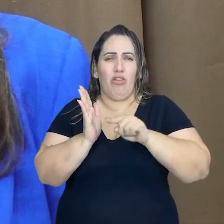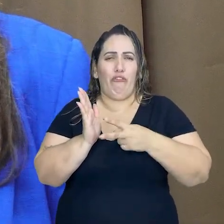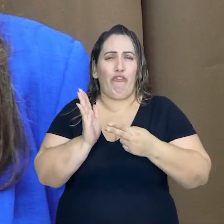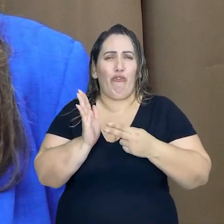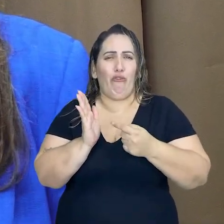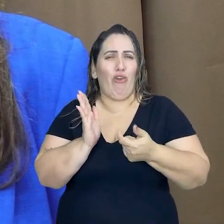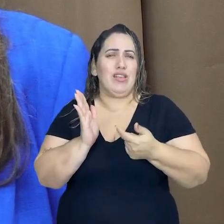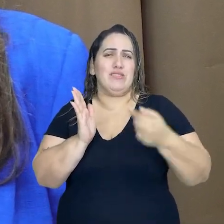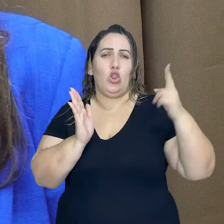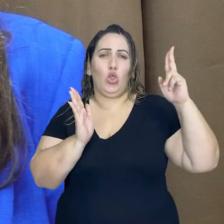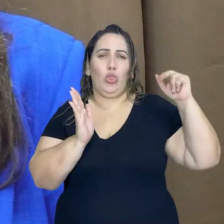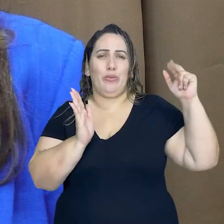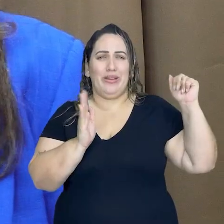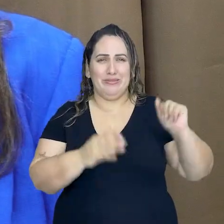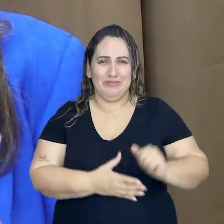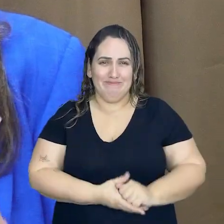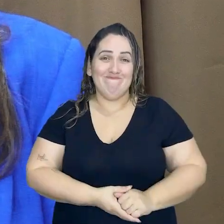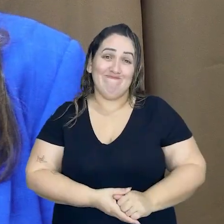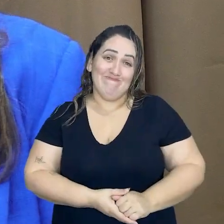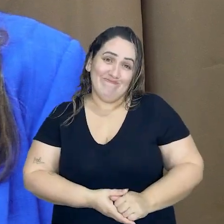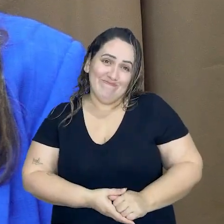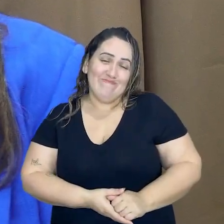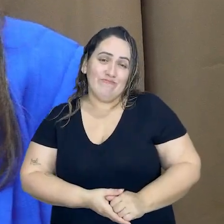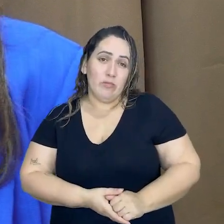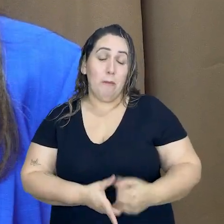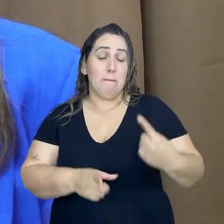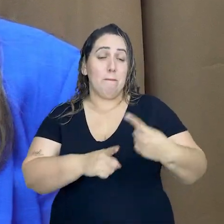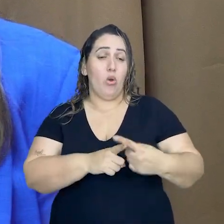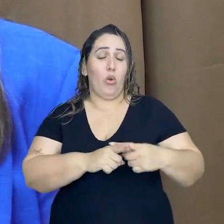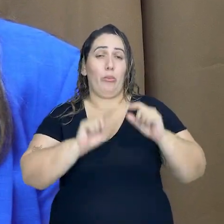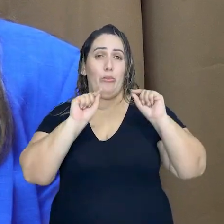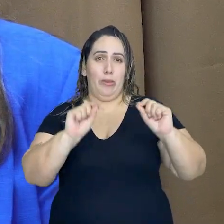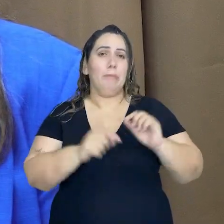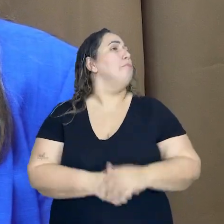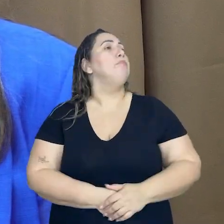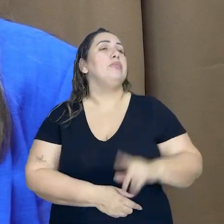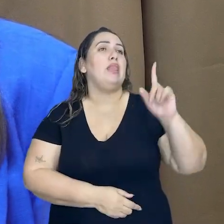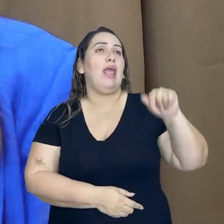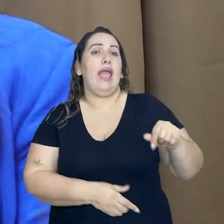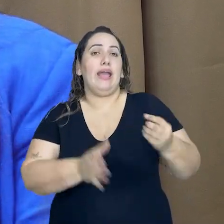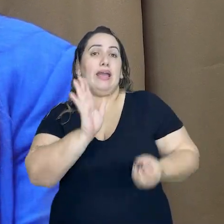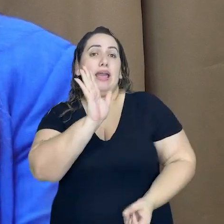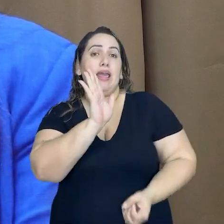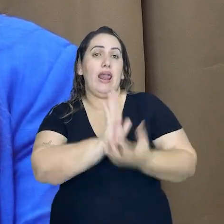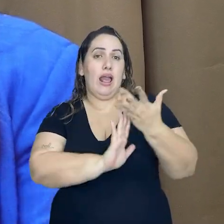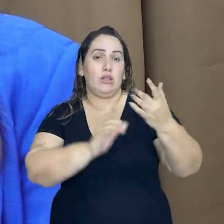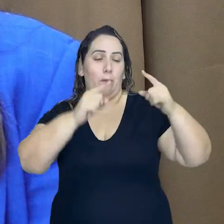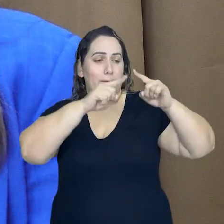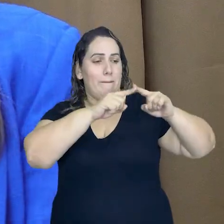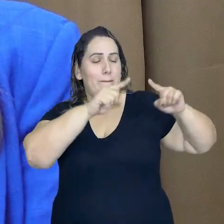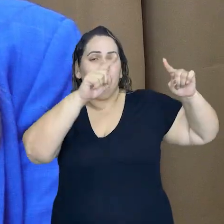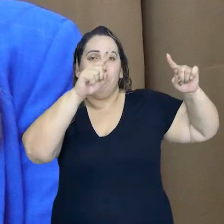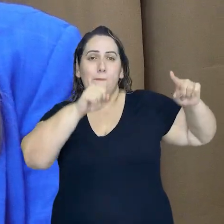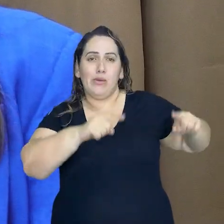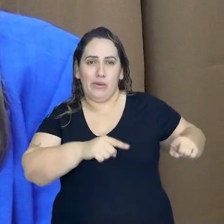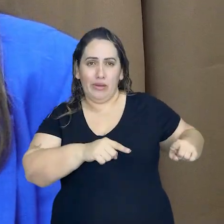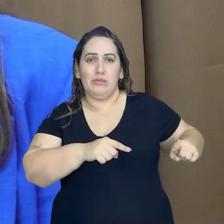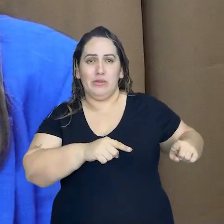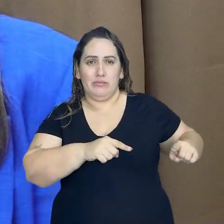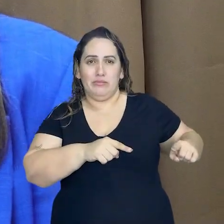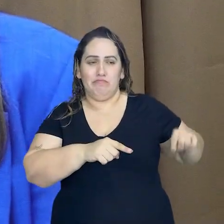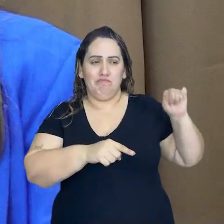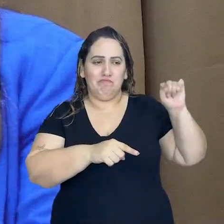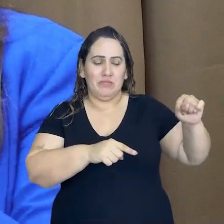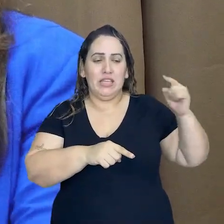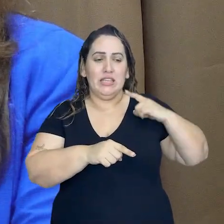um programa que seja definido realmente assim, por quê? E por quê? O que está por trás